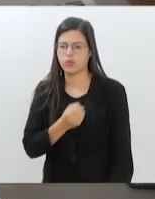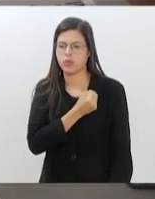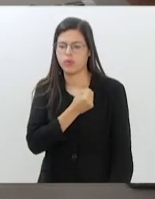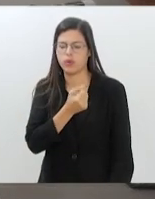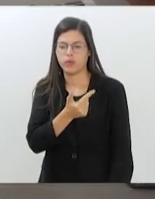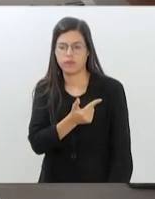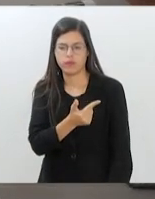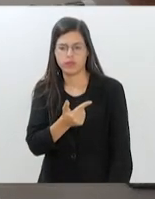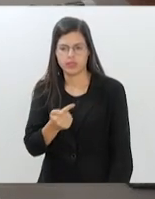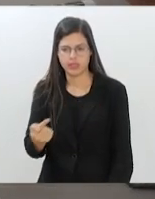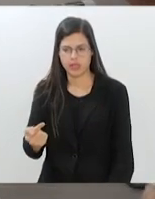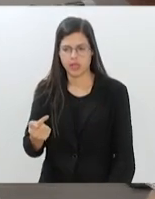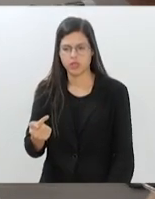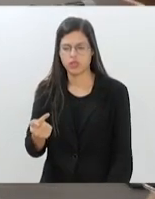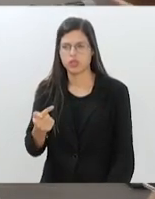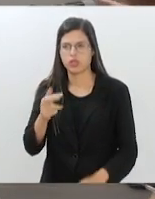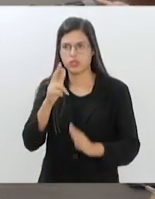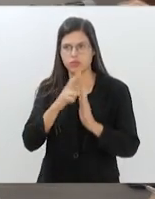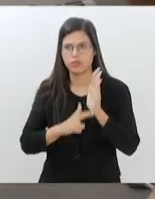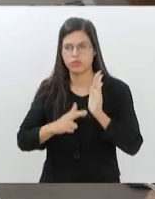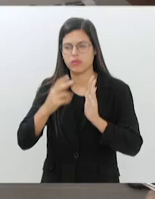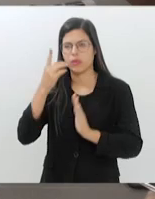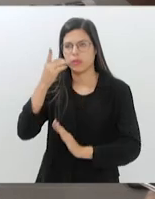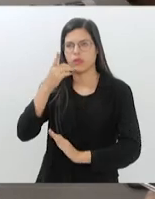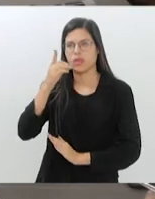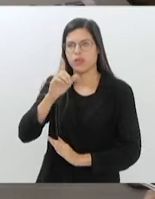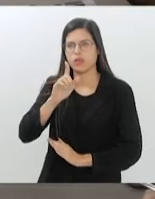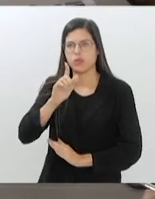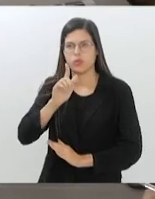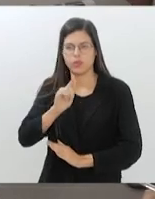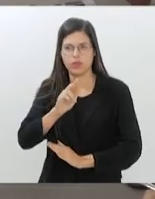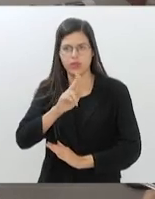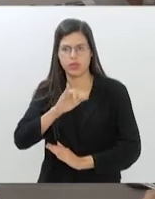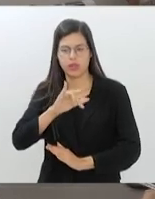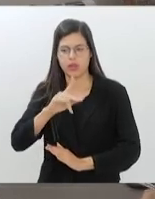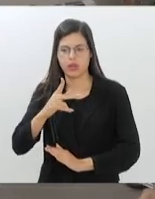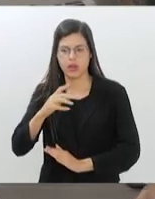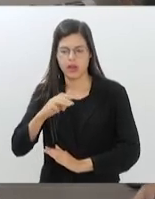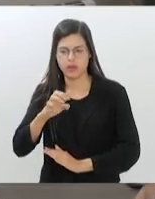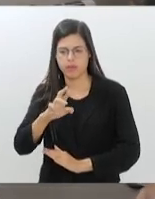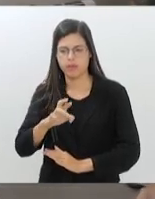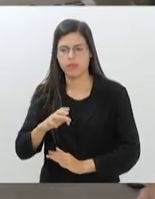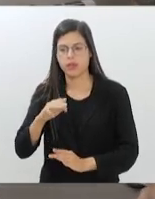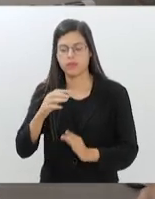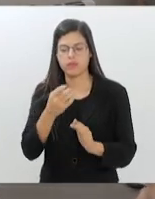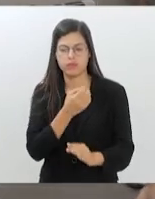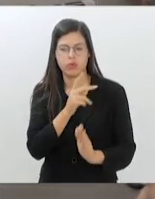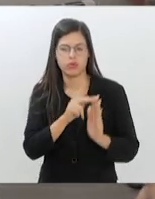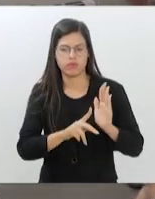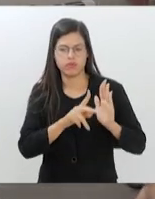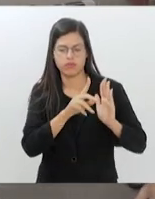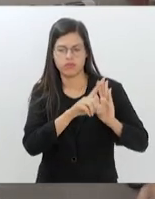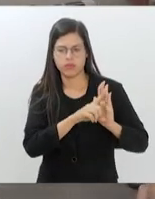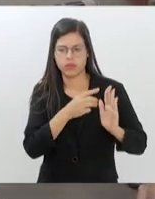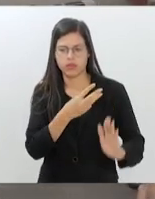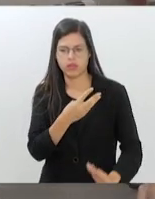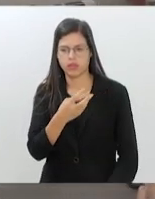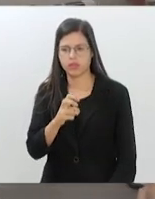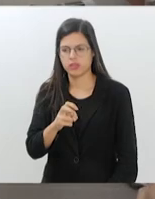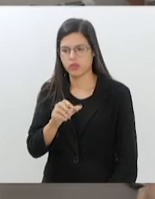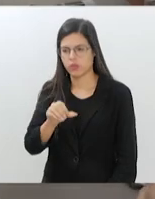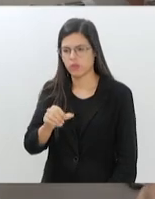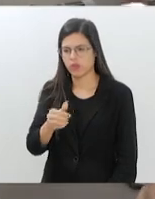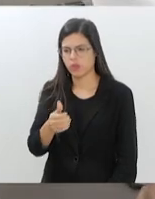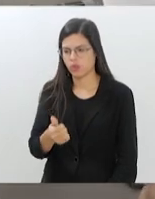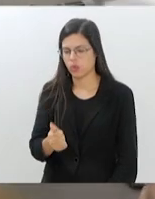27 da pauta relatoria do deputado Guilherme dearo projeto de lei número 3591 de 24 de autoria do deputado